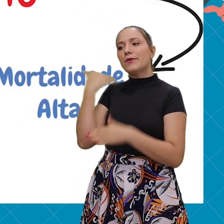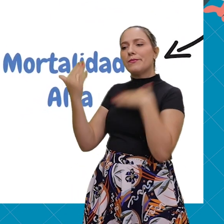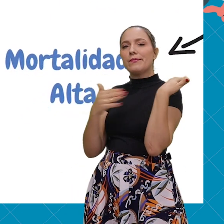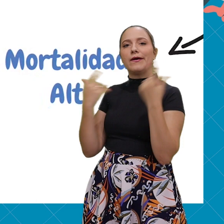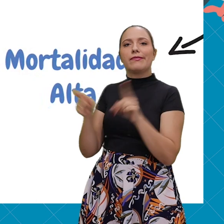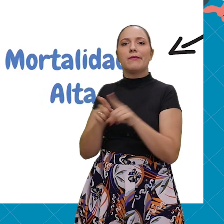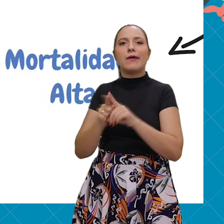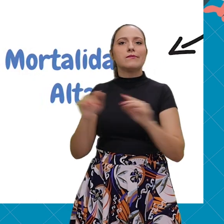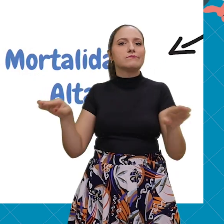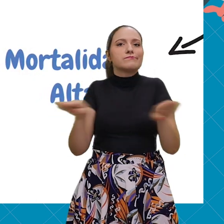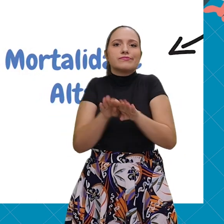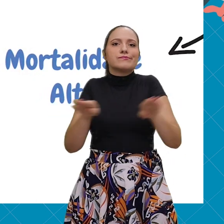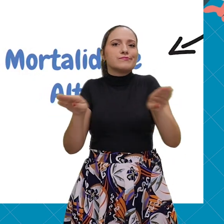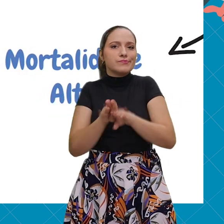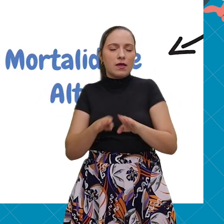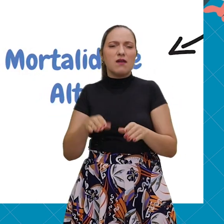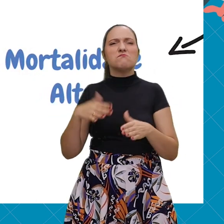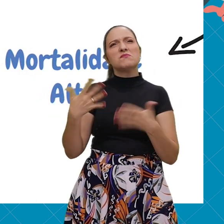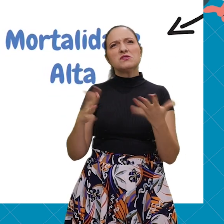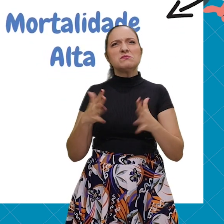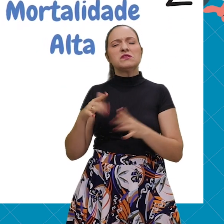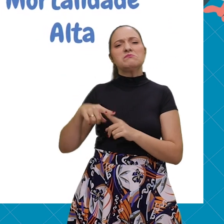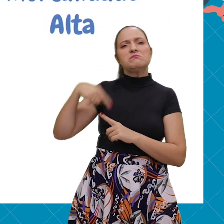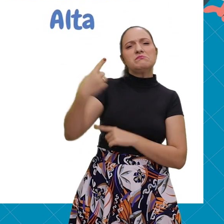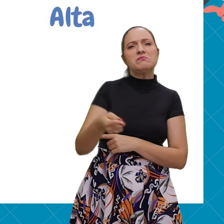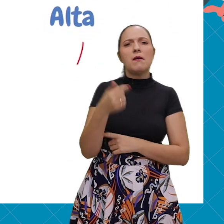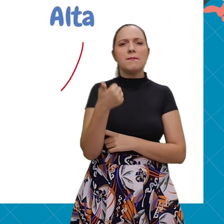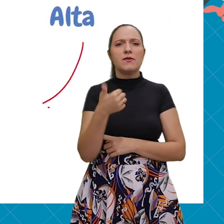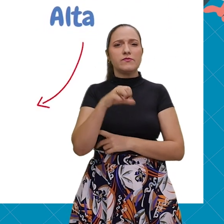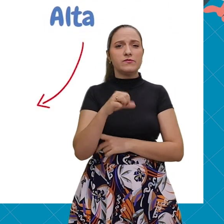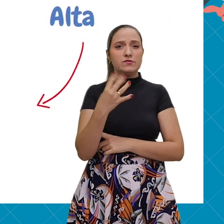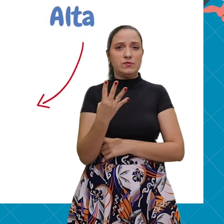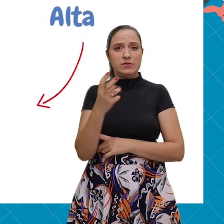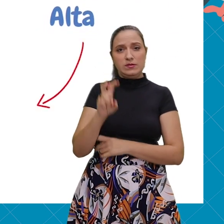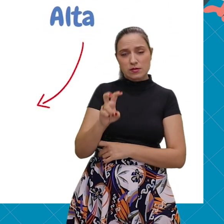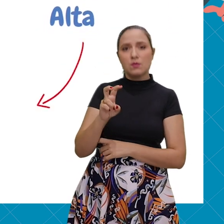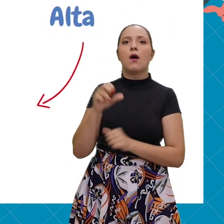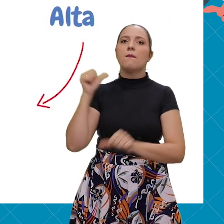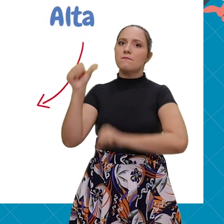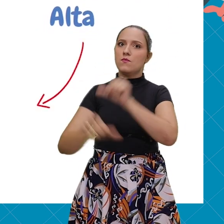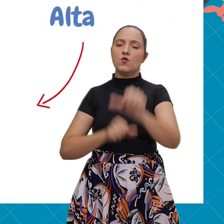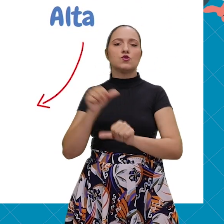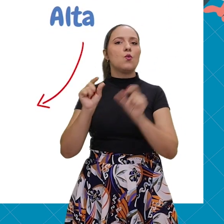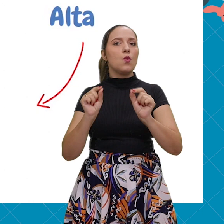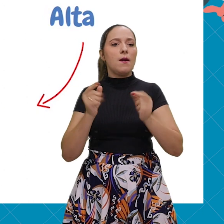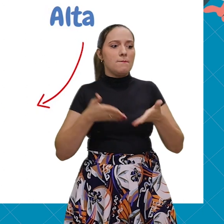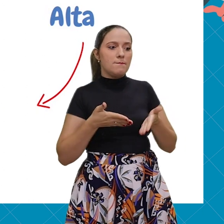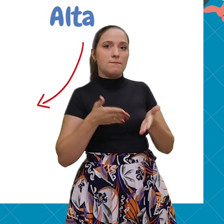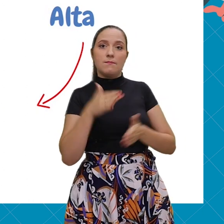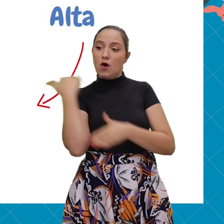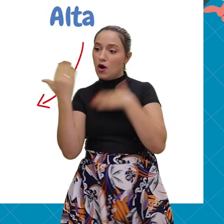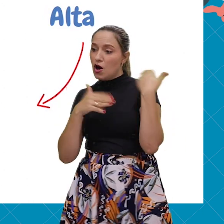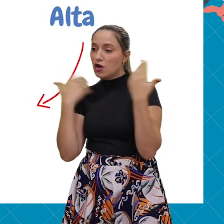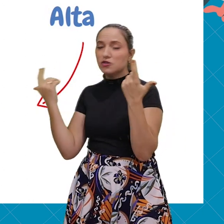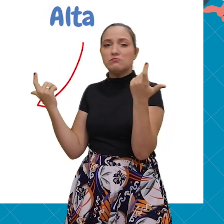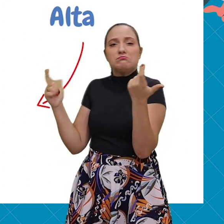também morriam. Esse cenário passa a mudar mais ou menos por volta do ano de 1945, período em que a taxa de